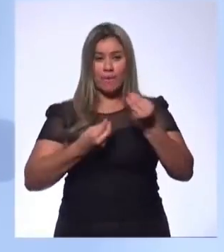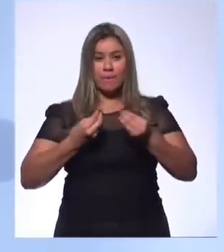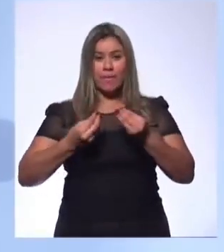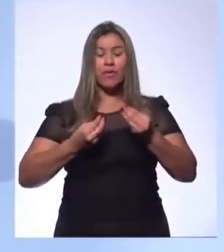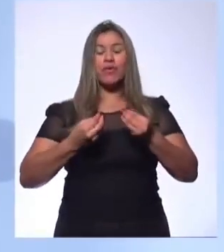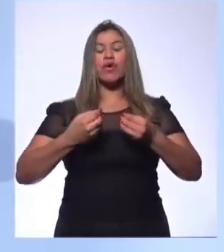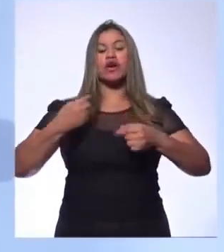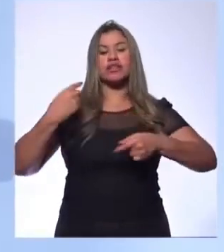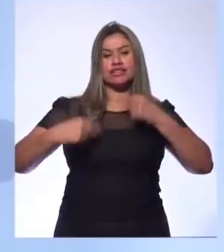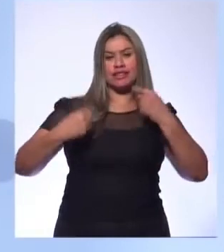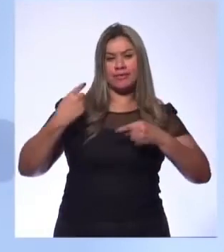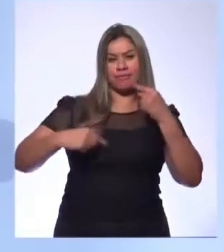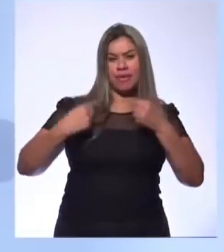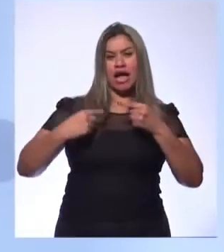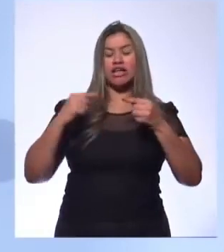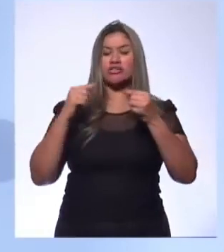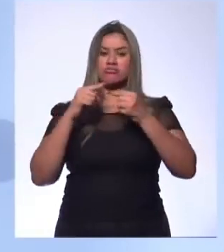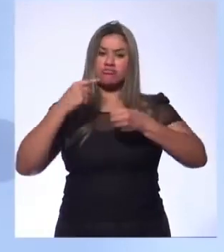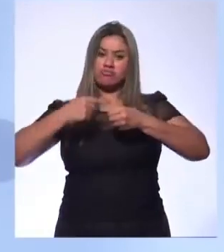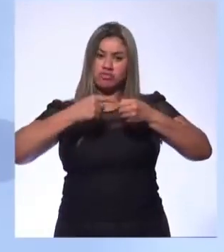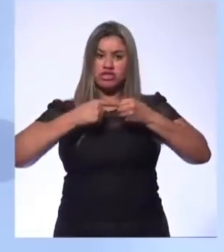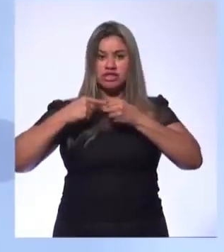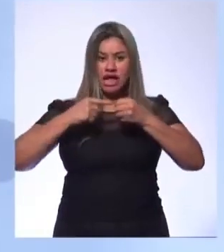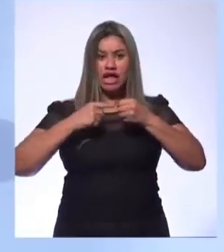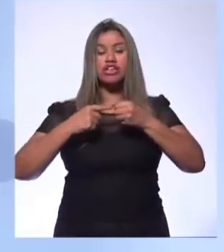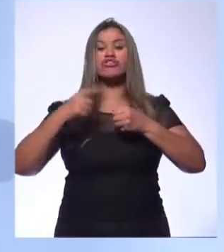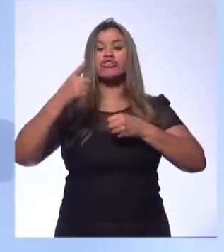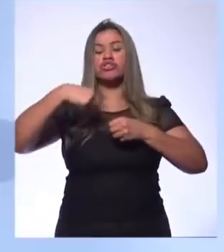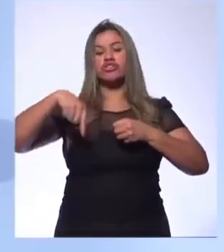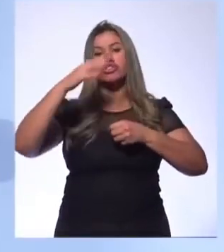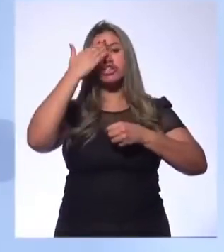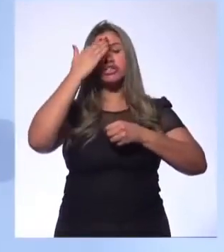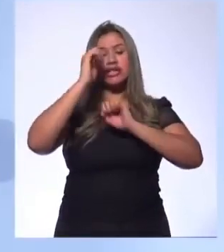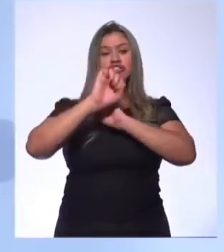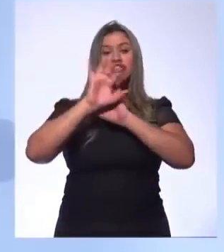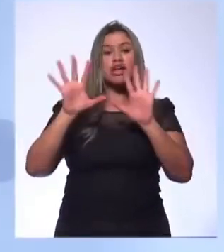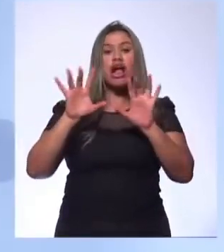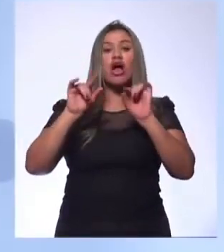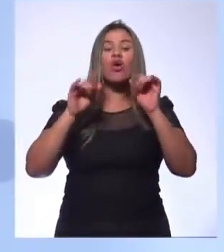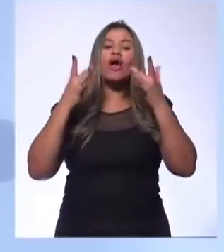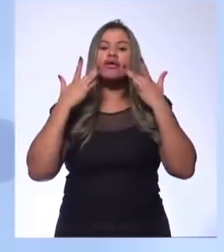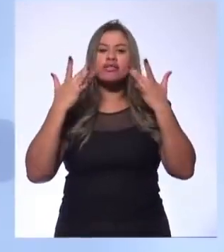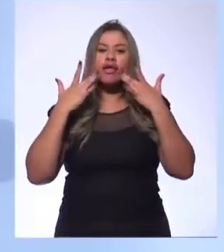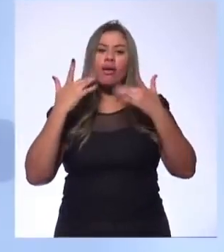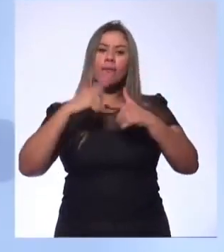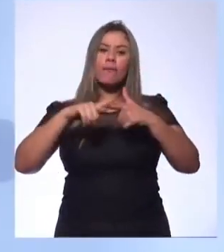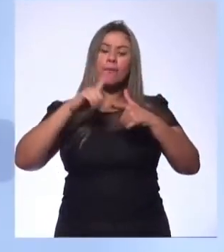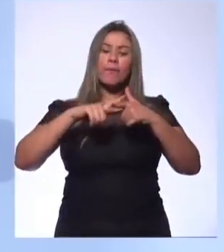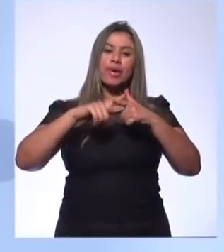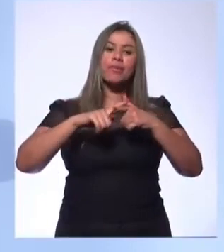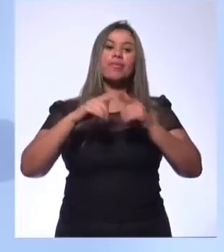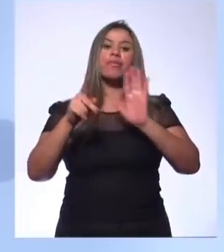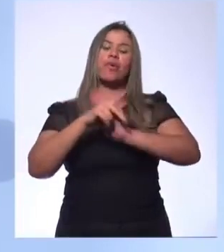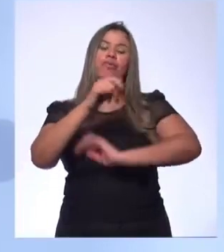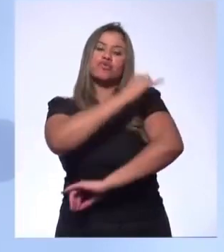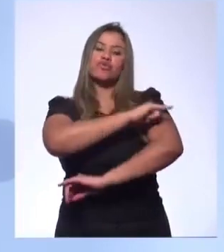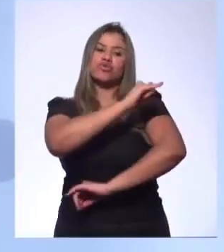para o debate a sua cidade, é porque nós estamos, claro, discutindo uma peça que trata os problemas do Rio de Janeiro,